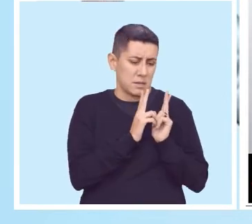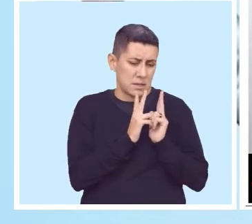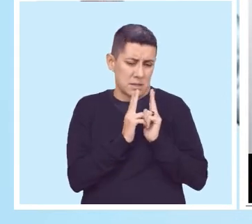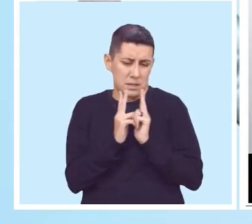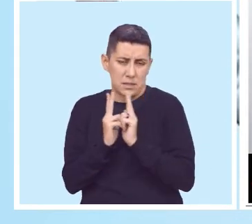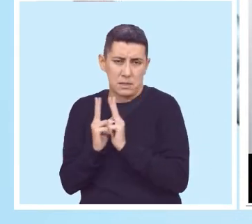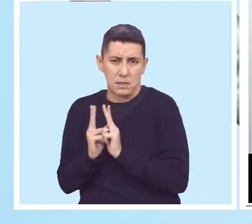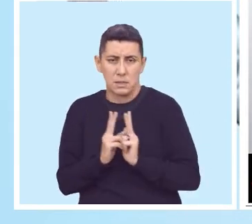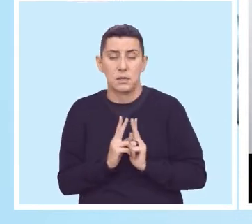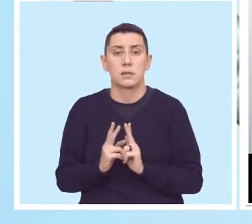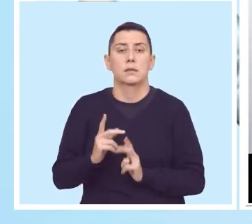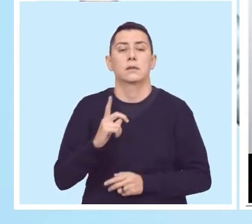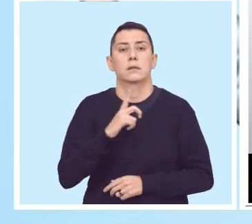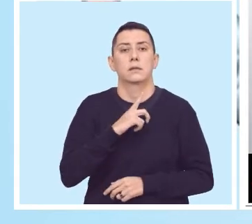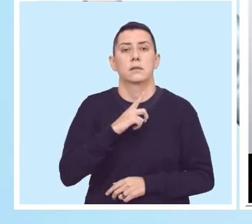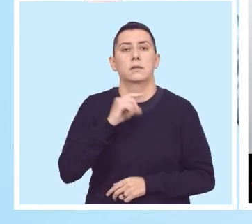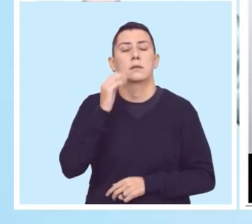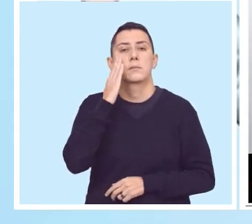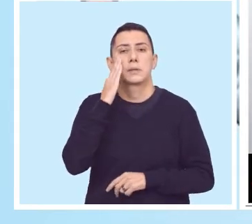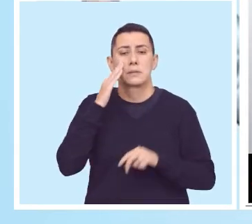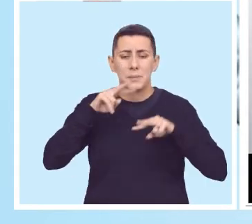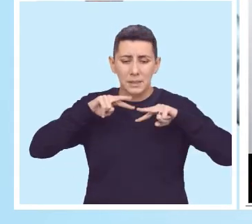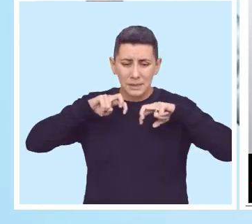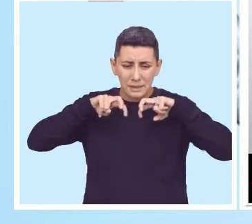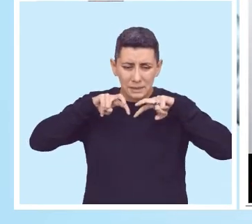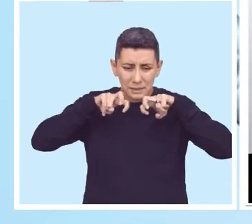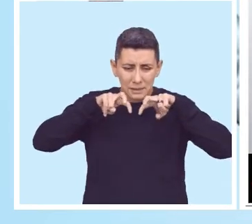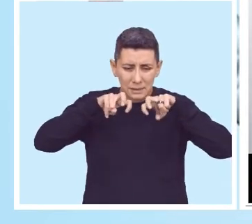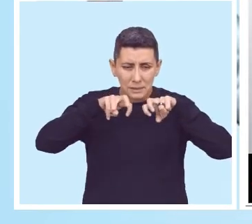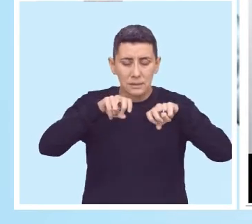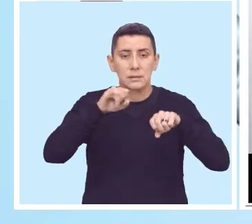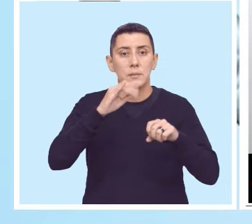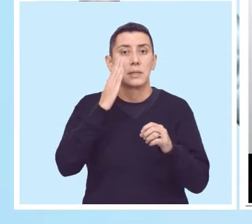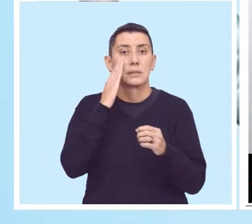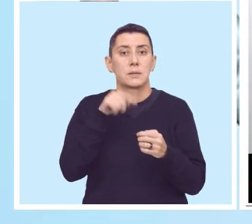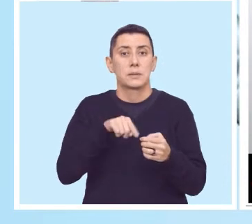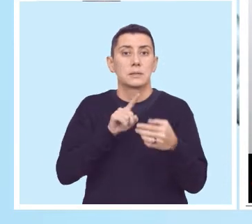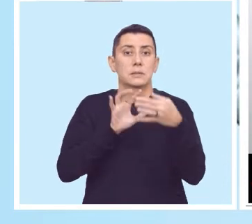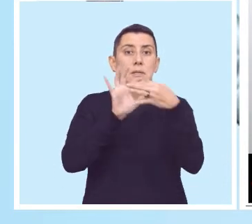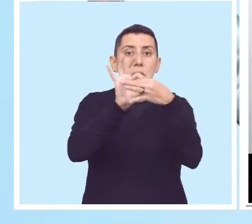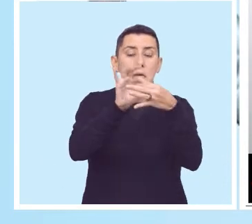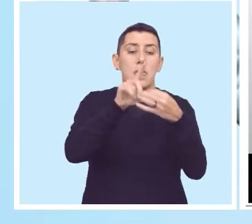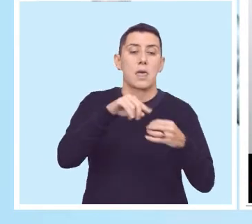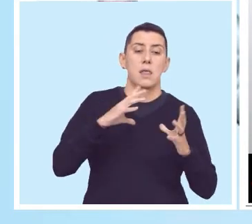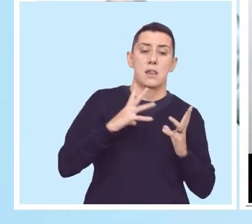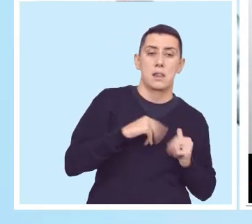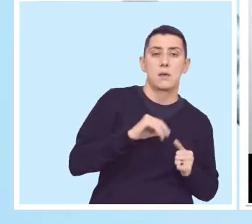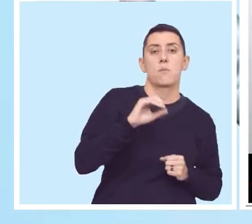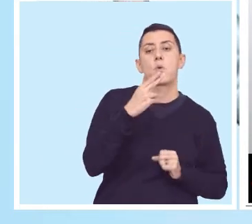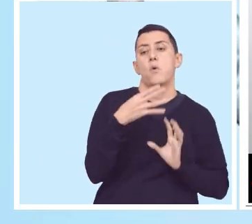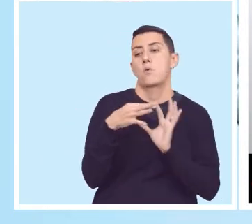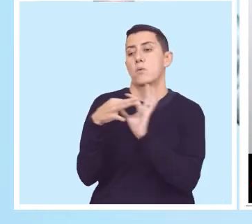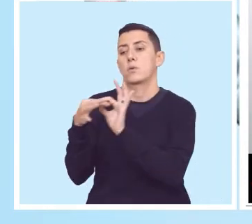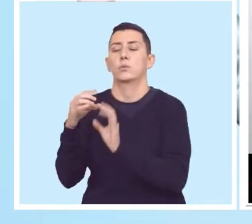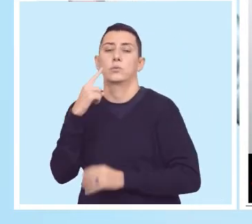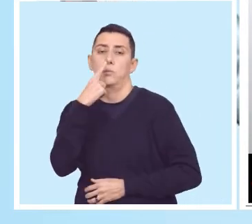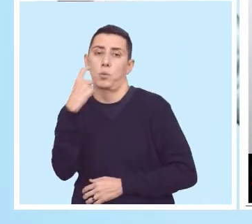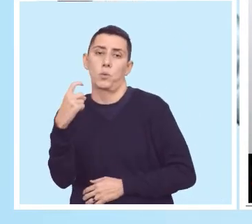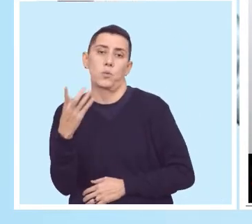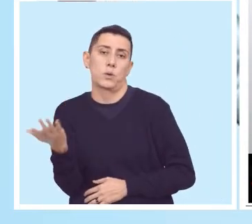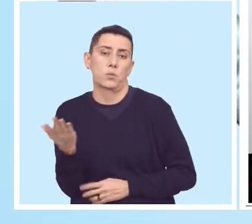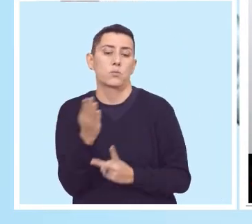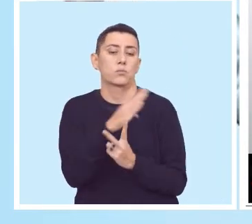de predição, de tal forma que a gente consegue obter se esse recorte pertence à categoria limpo ou se esse recorte pertence à categoria